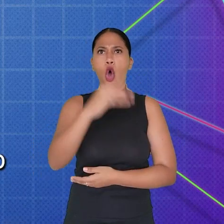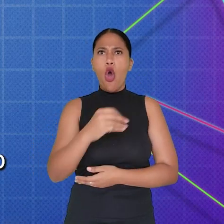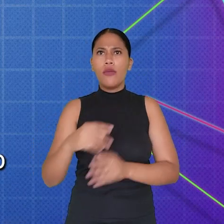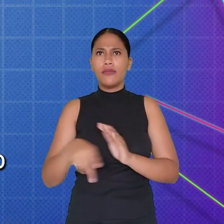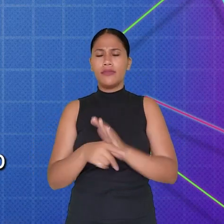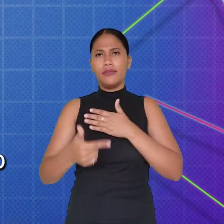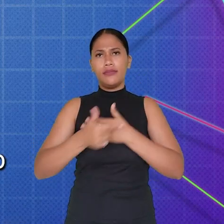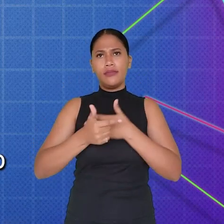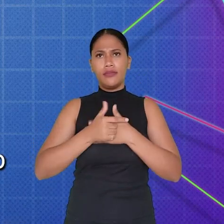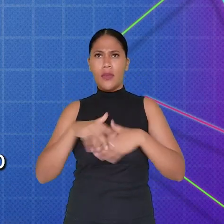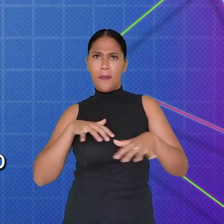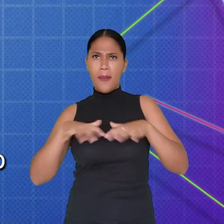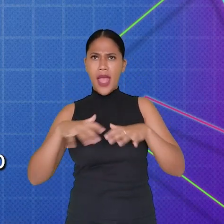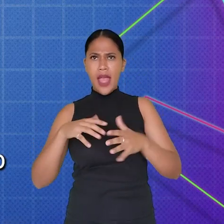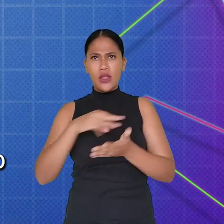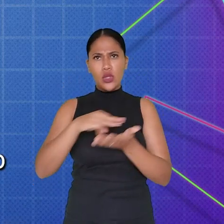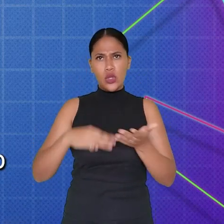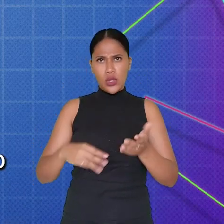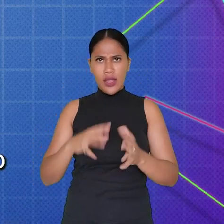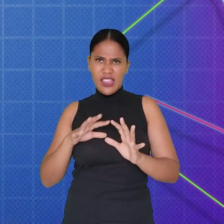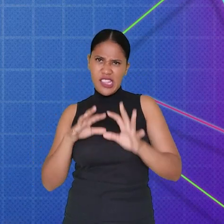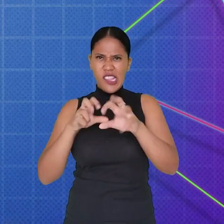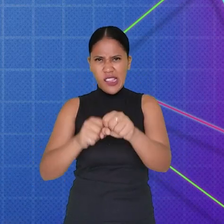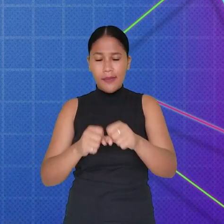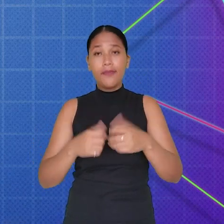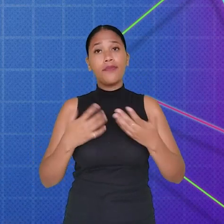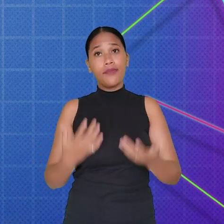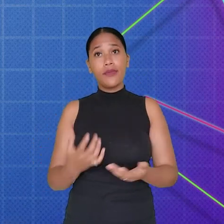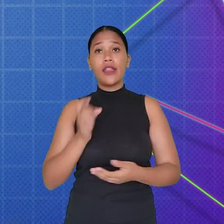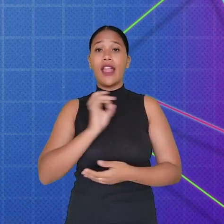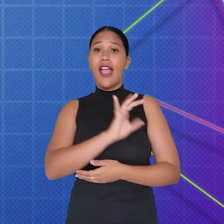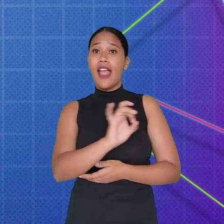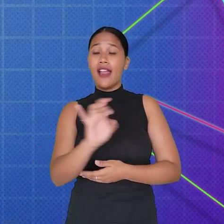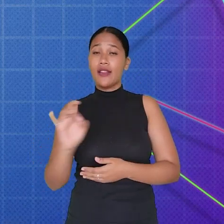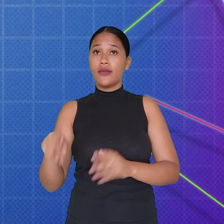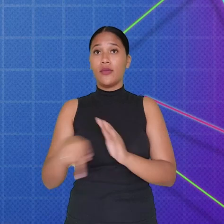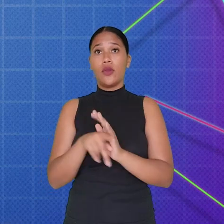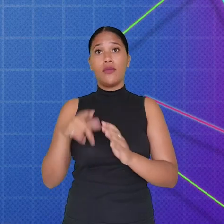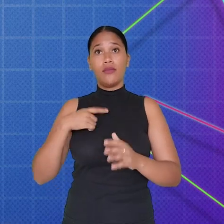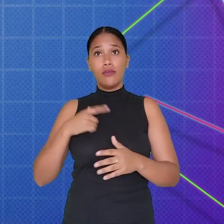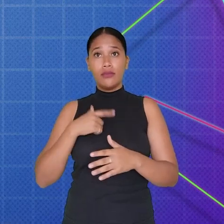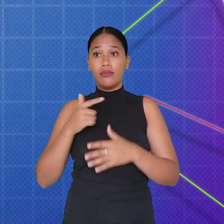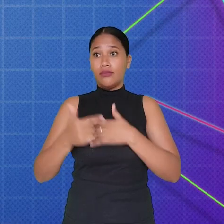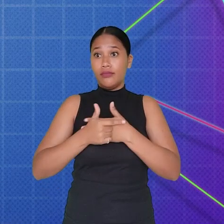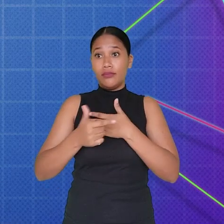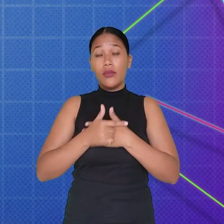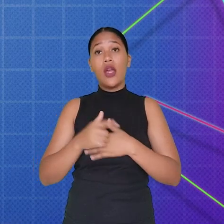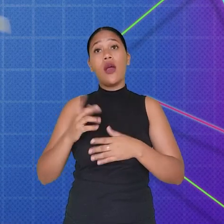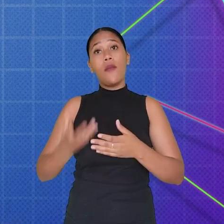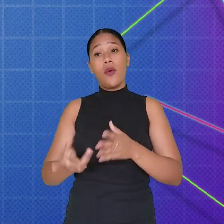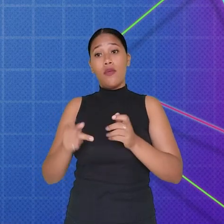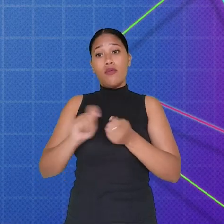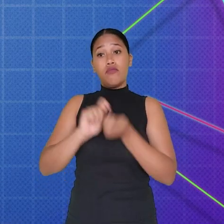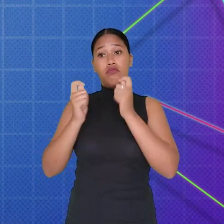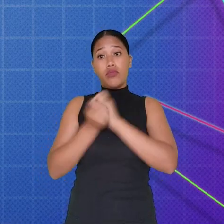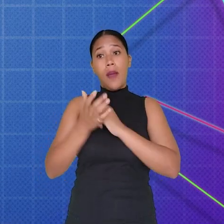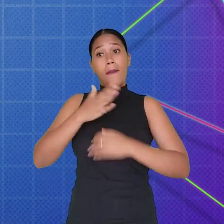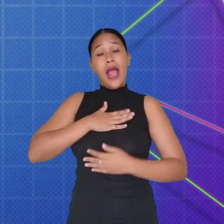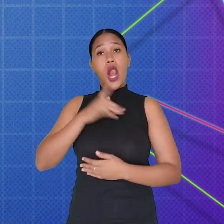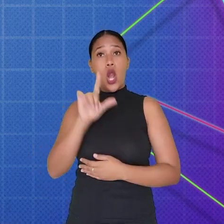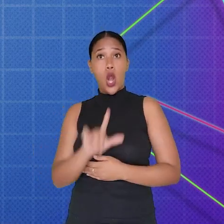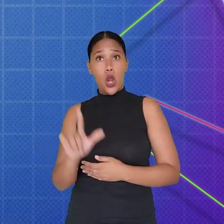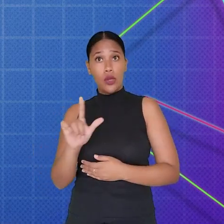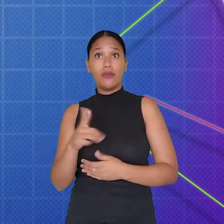precisam ter um método de movimento e um método de ataque. Então, cada classe de personagem implementa esses métodos de acordo com a sua própria